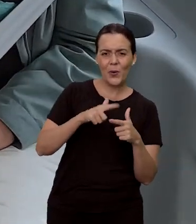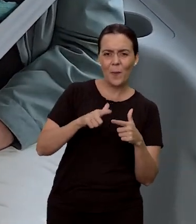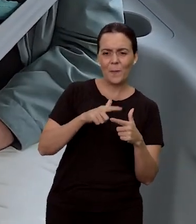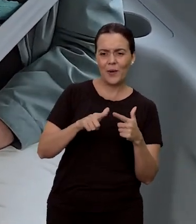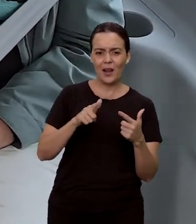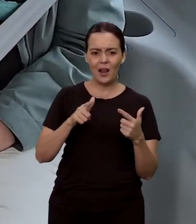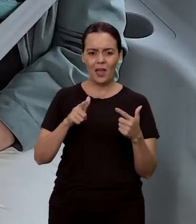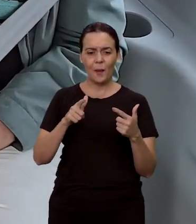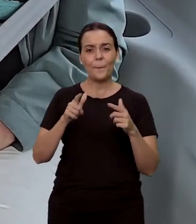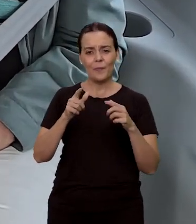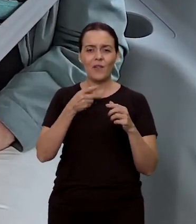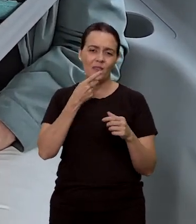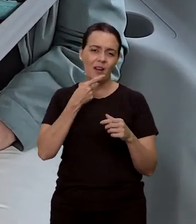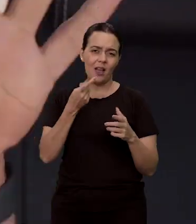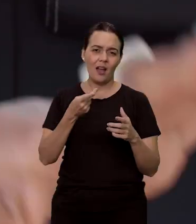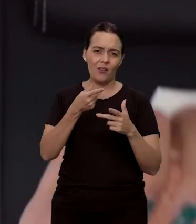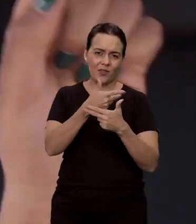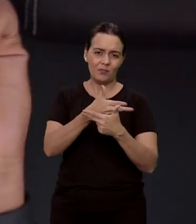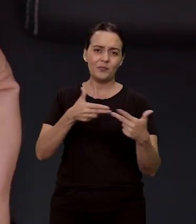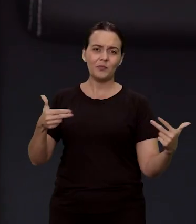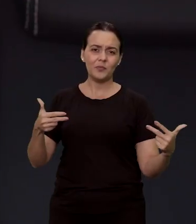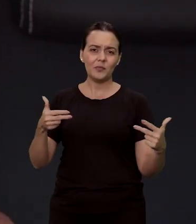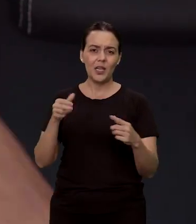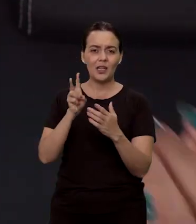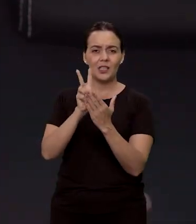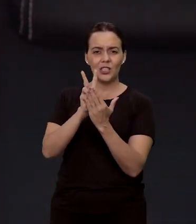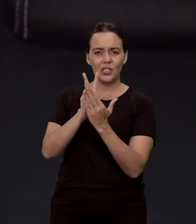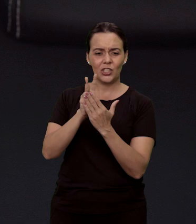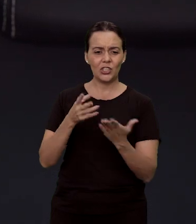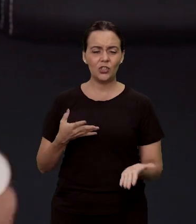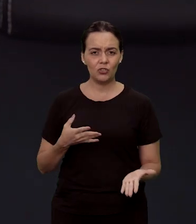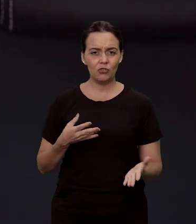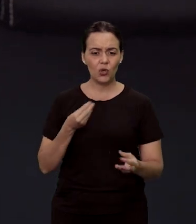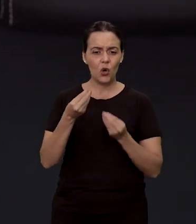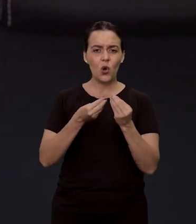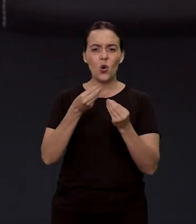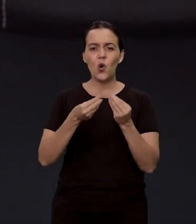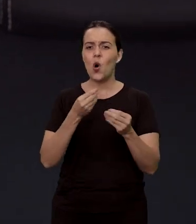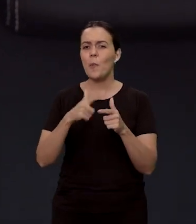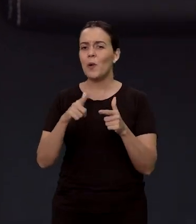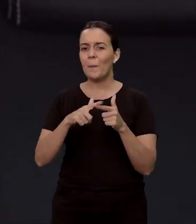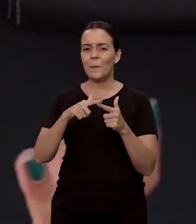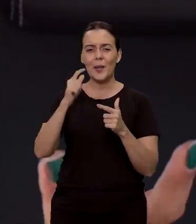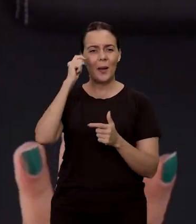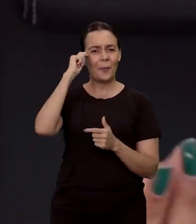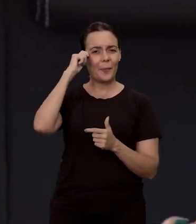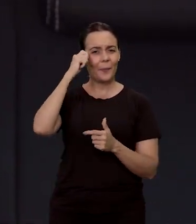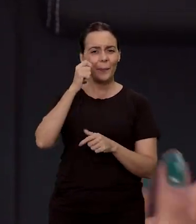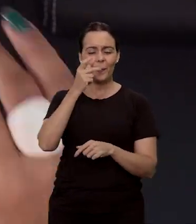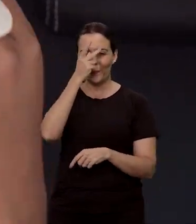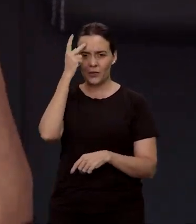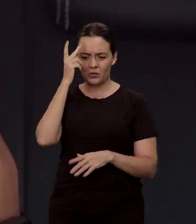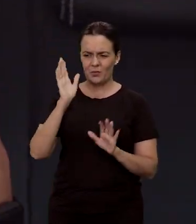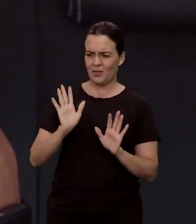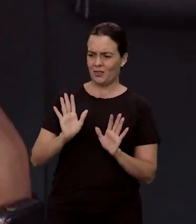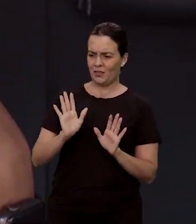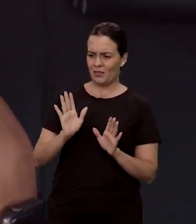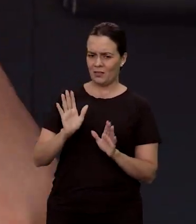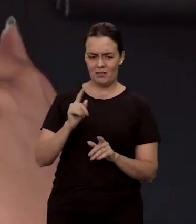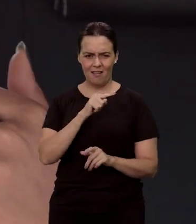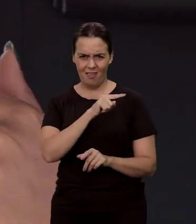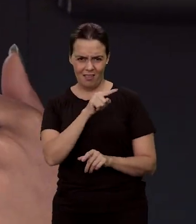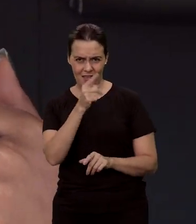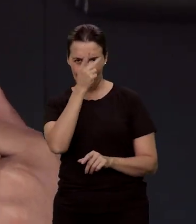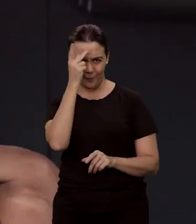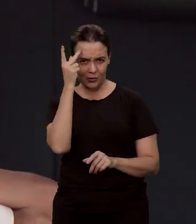ia impactar as comunidades indígenas, ia impactar as pessoas pretas, as pessoas mais vulnerabilizadas. Aí eu falei, cara, eles estão falando de mim,